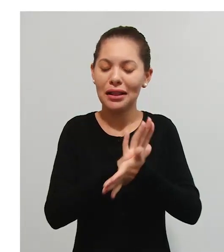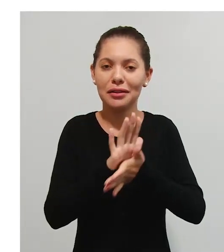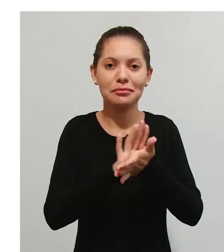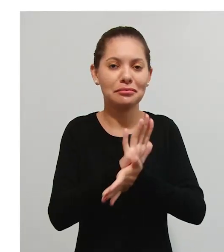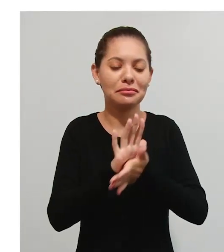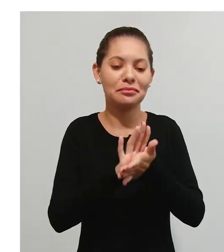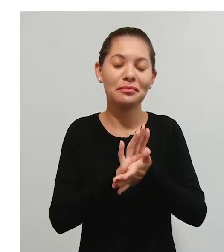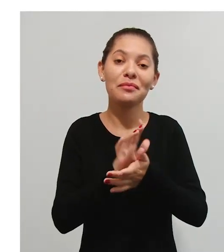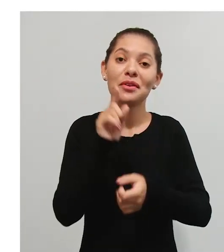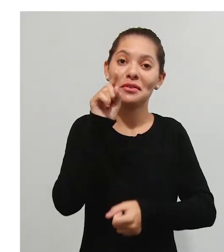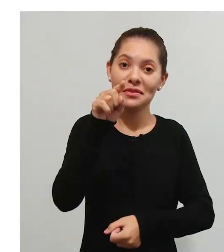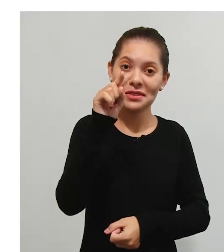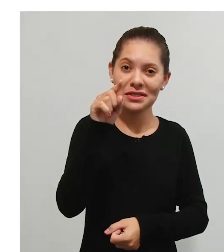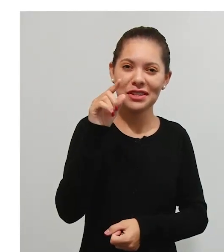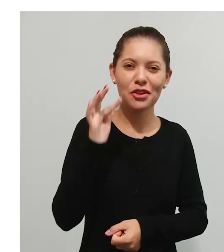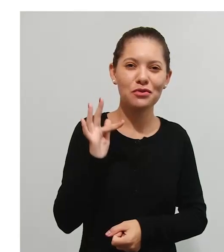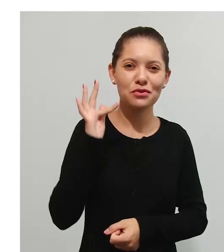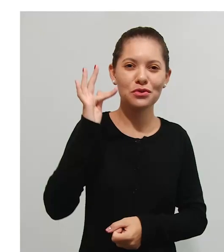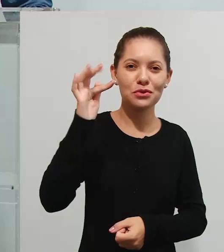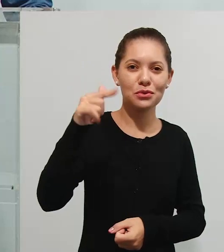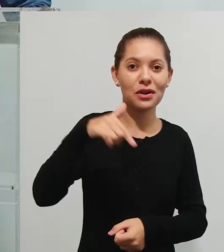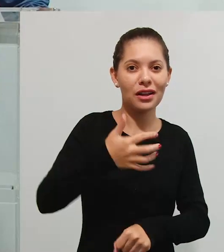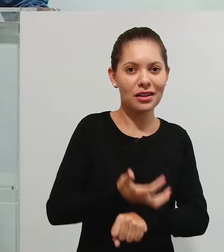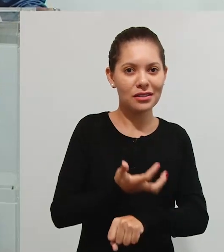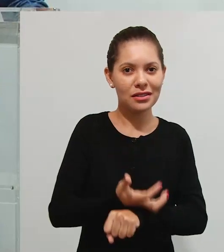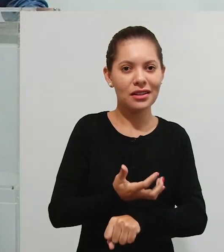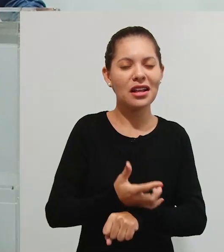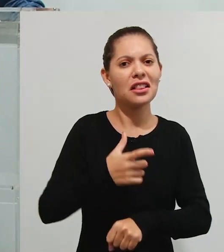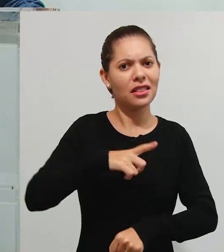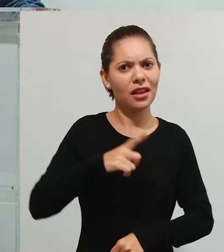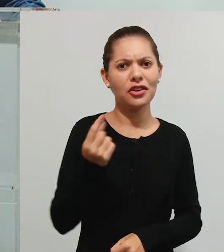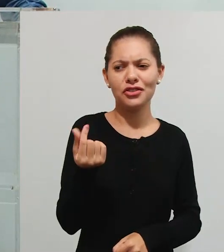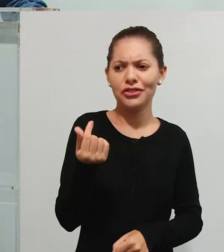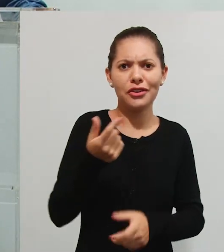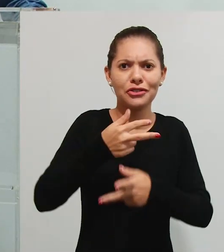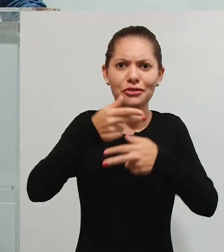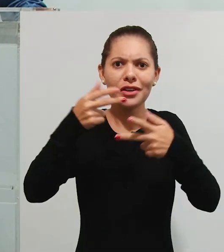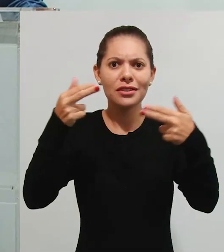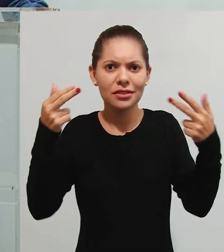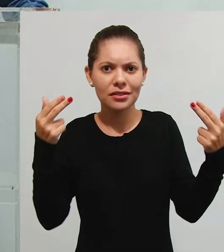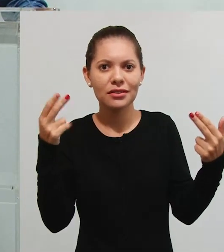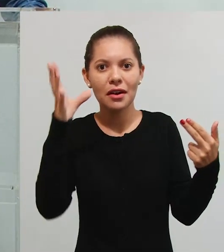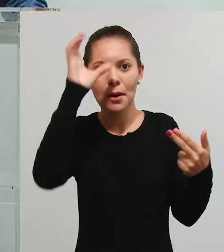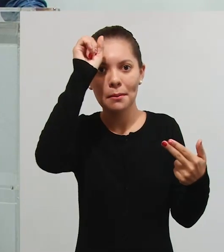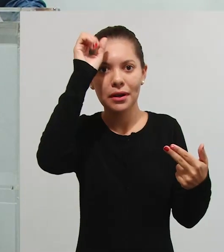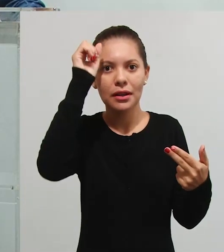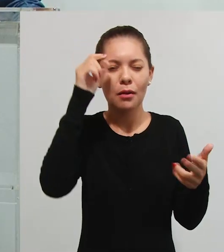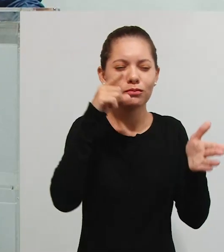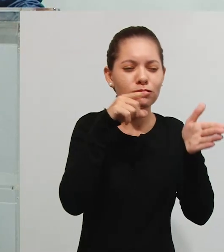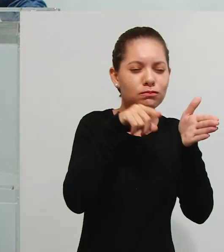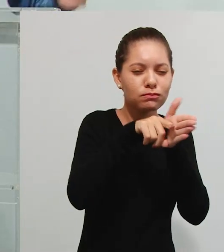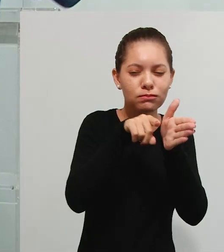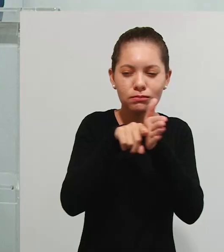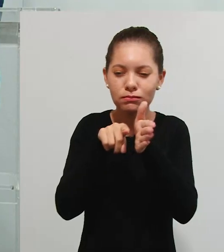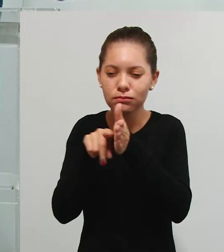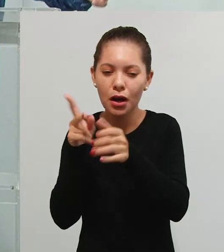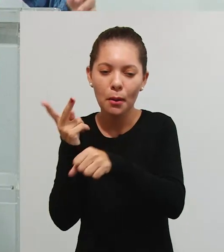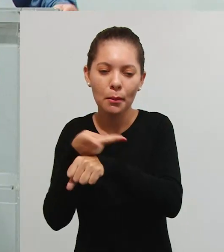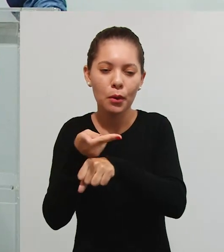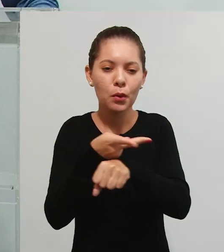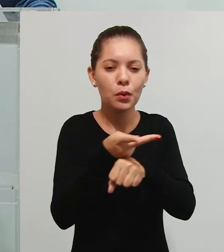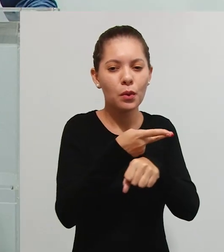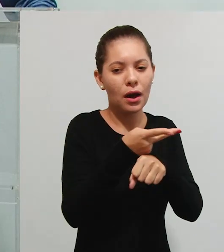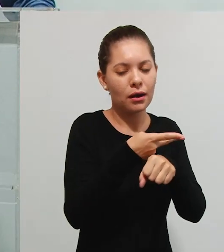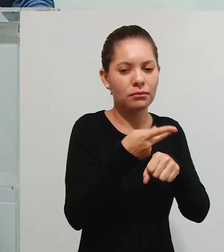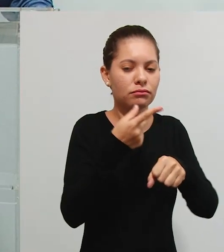nossa disciplina que você tem outras fontes de recursos. Você vai aprender a buscar fontes de recursos, a